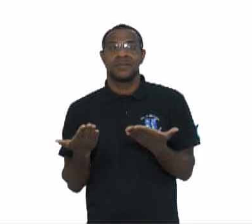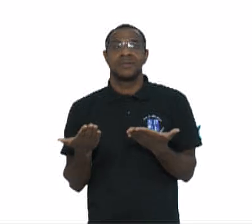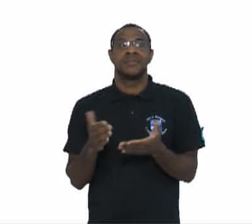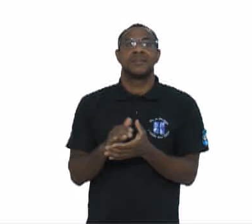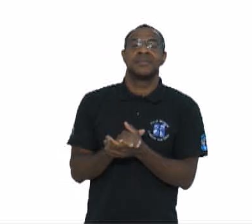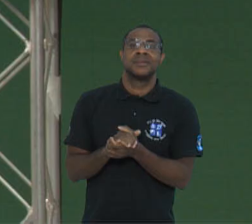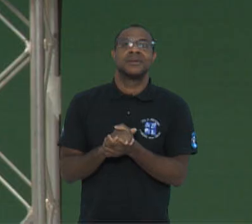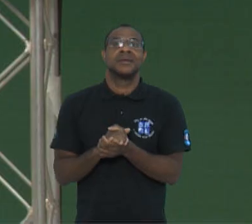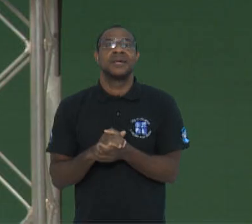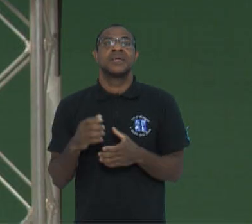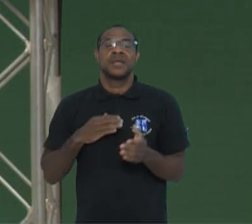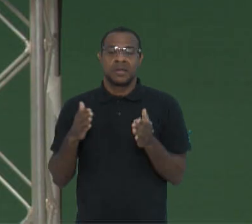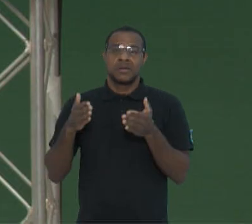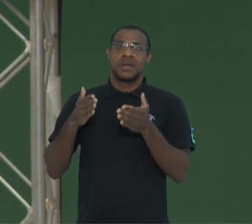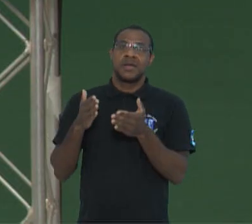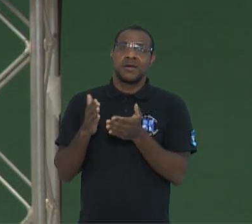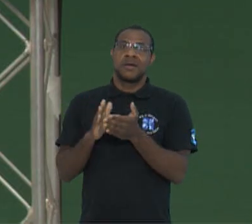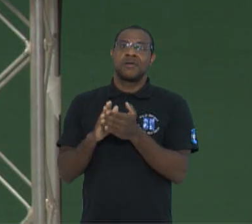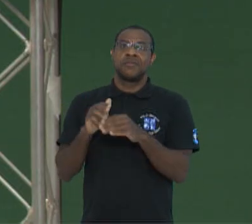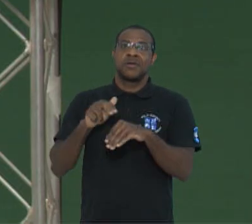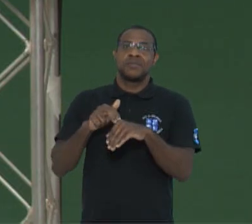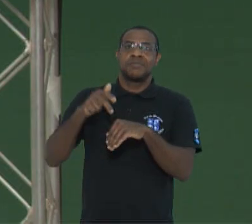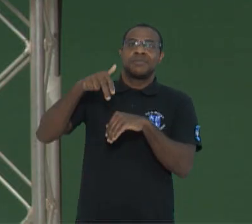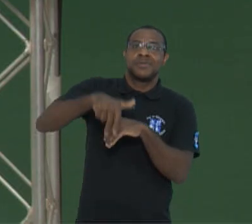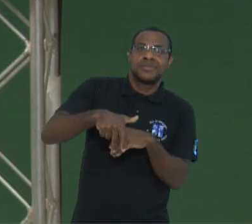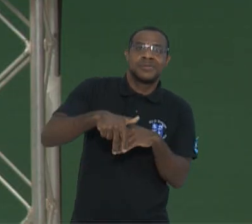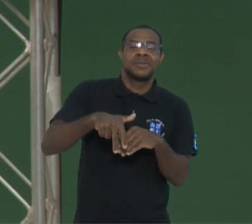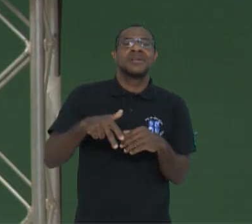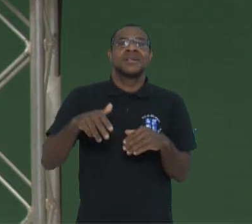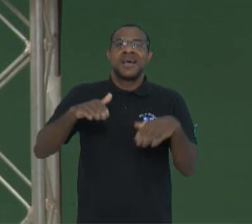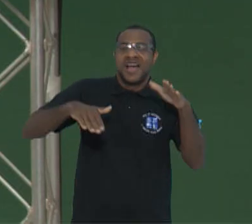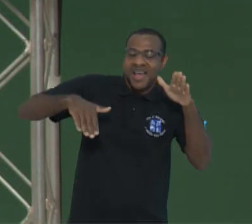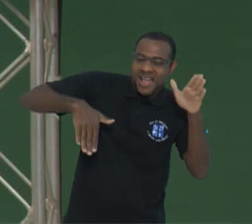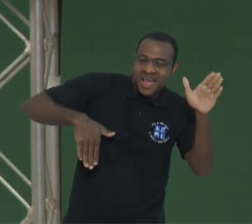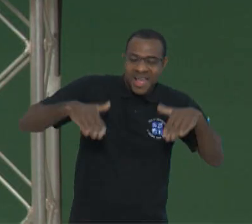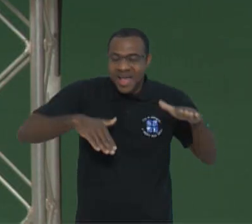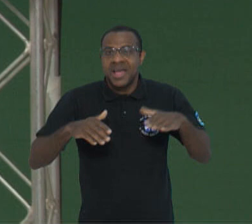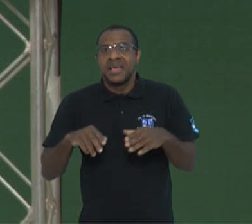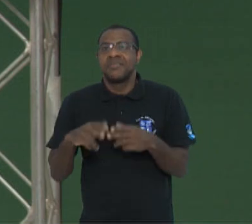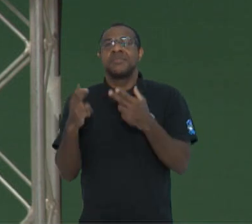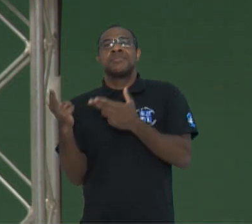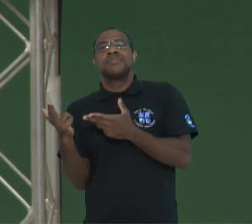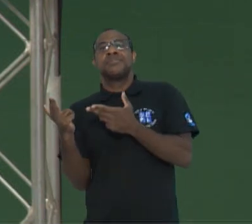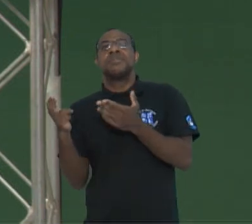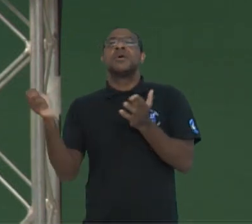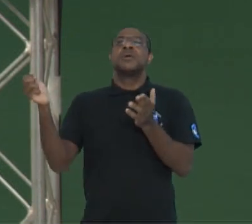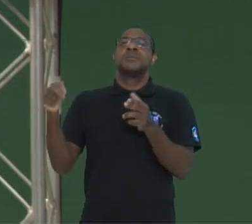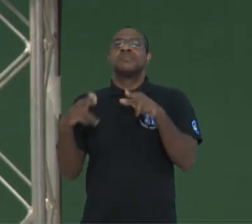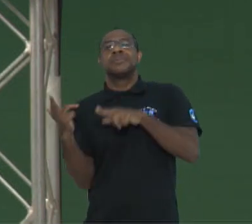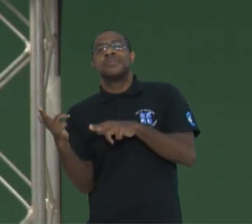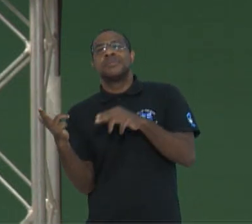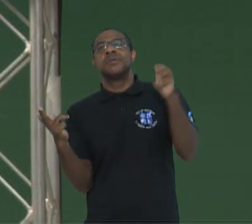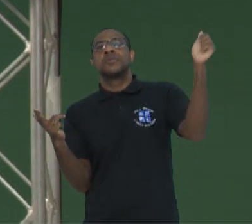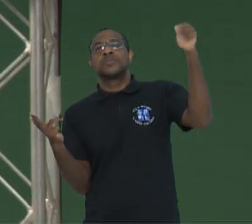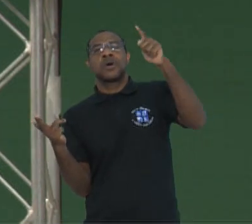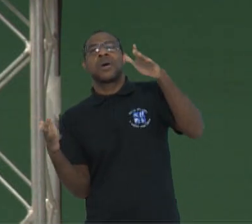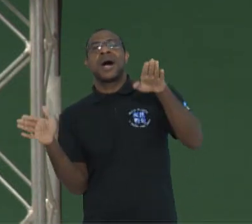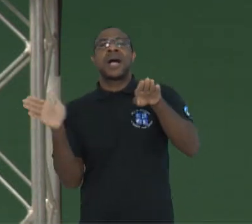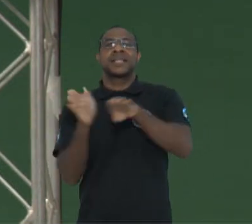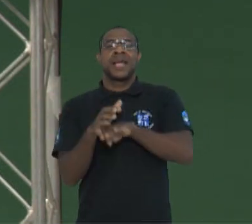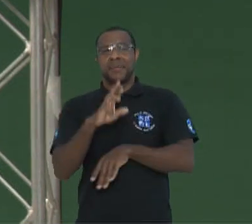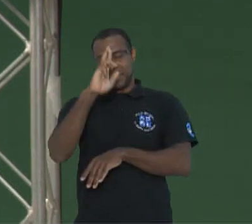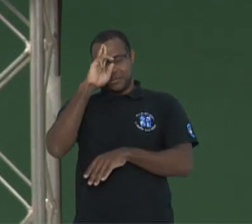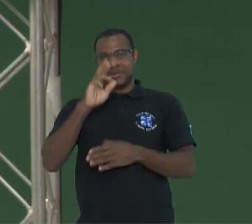Mergulhei, tive um banho de mar e fiquei tomando sol até o meio-dia. Next, I had lunch at a tavern on the